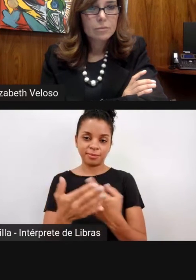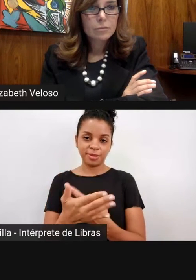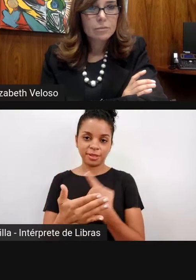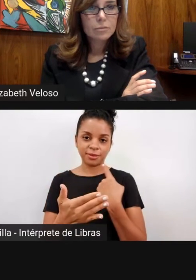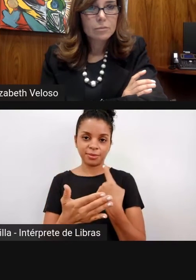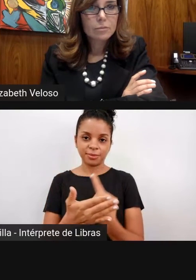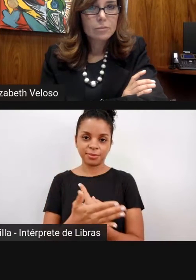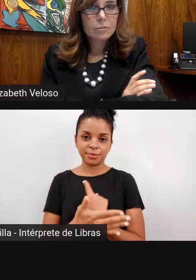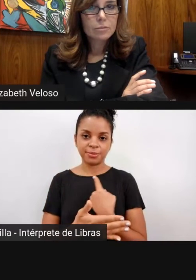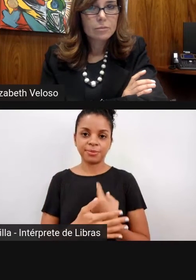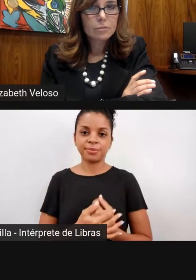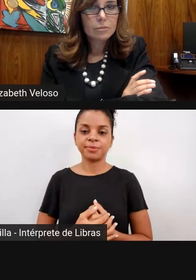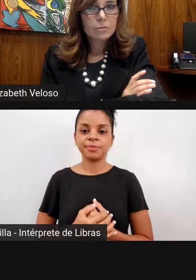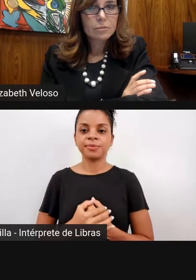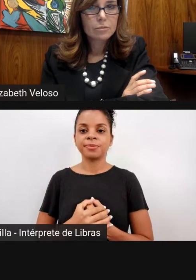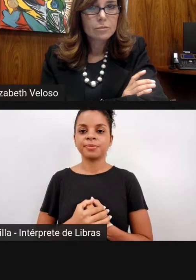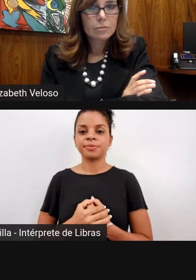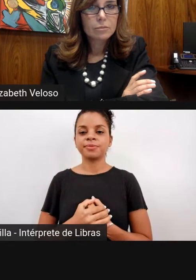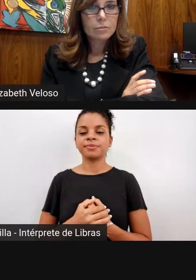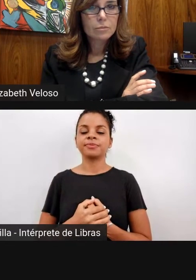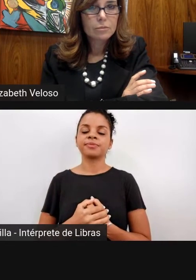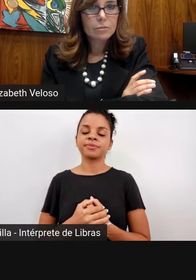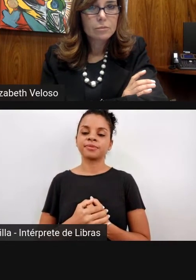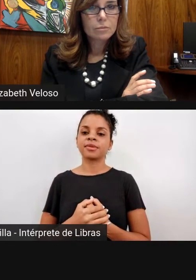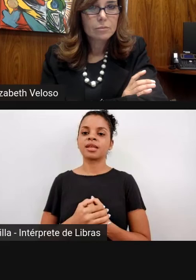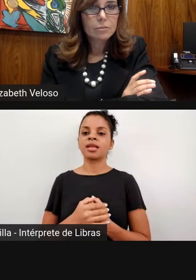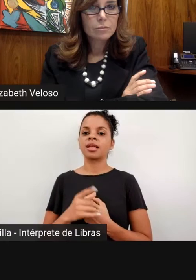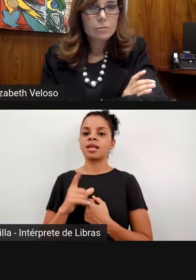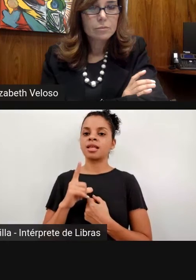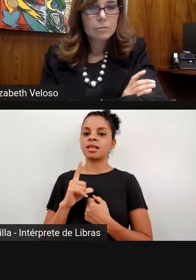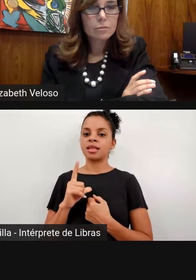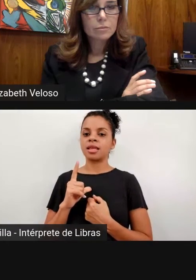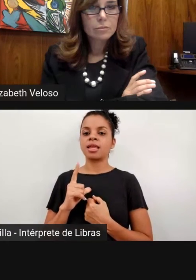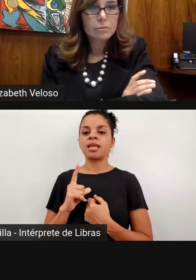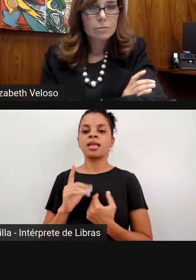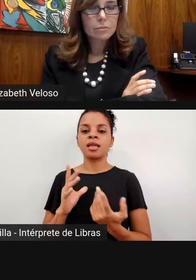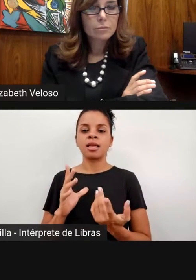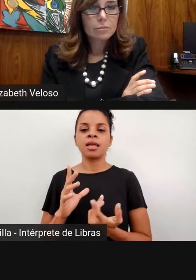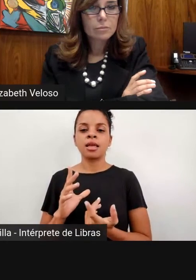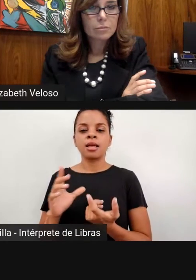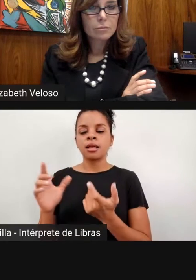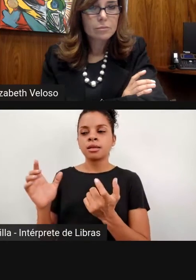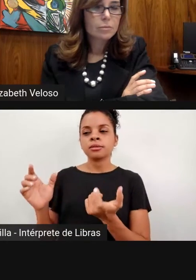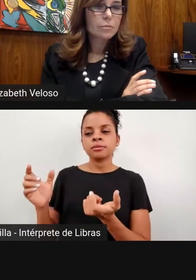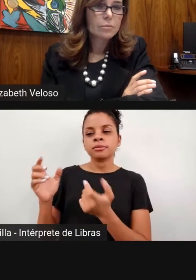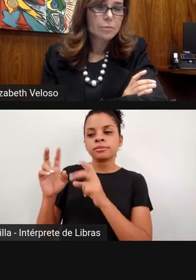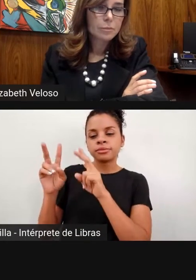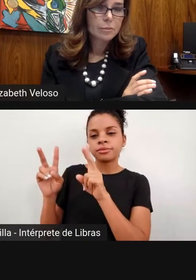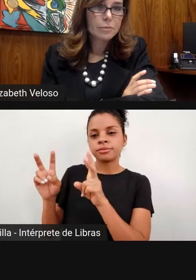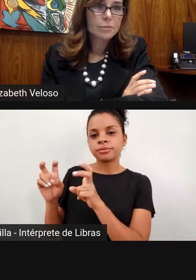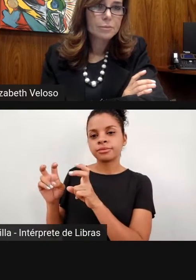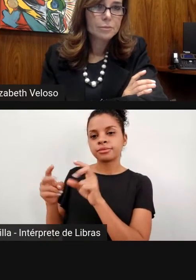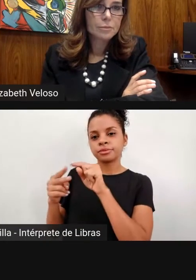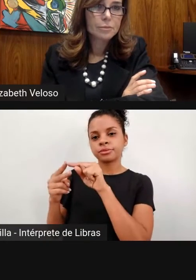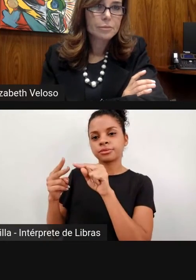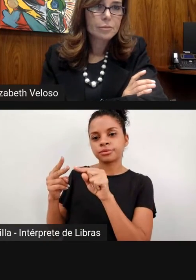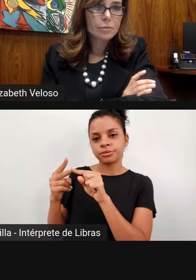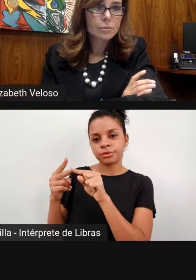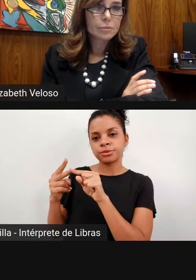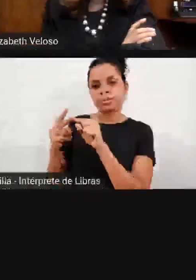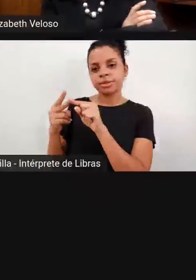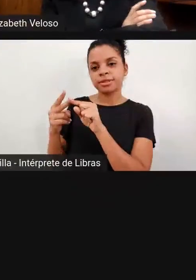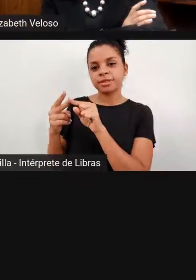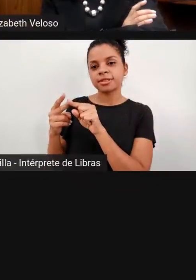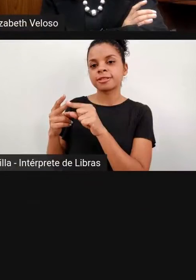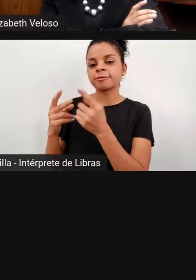questão no trabalho dessas duas agências e de outras também que se propõem a fazer jornalismo independente, que